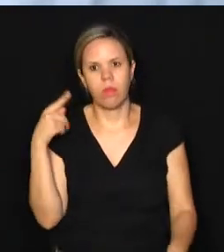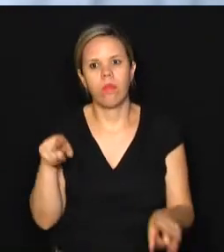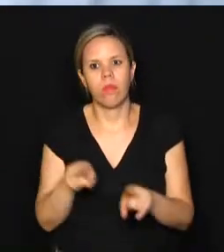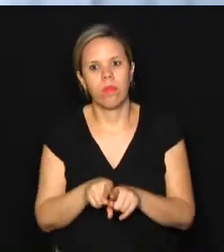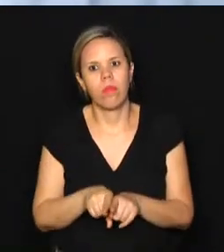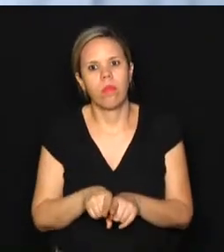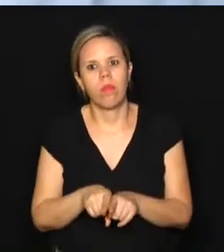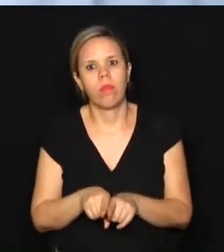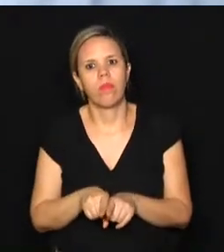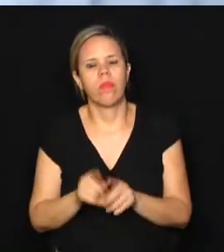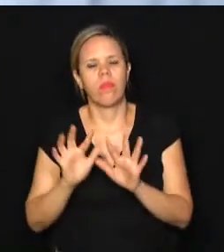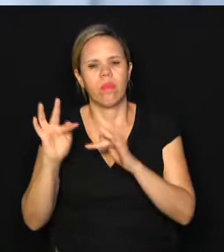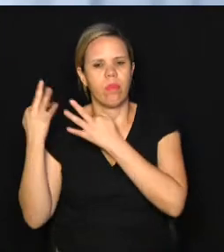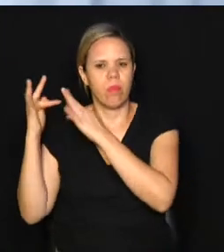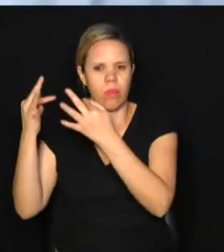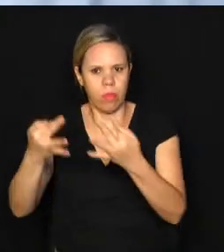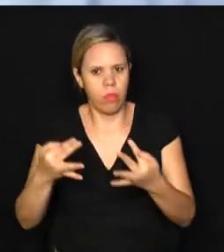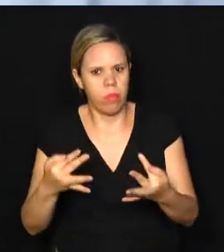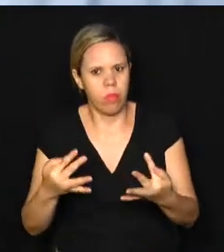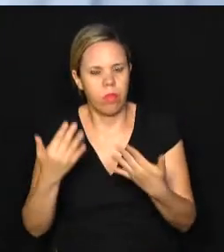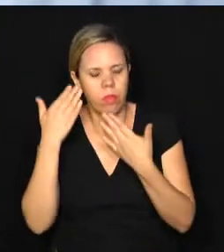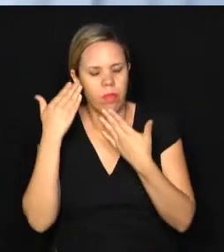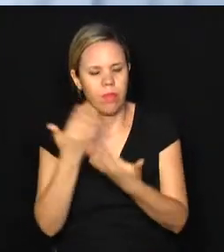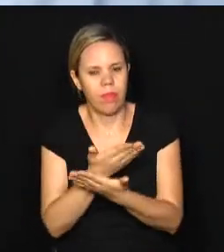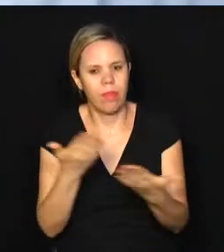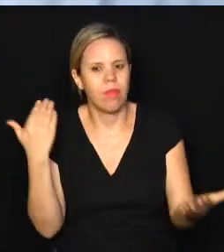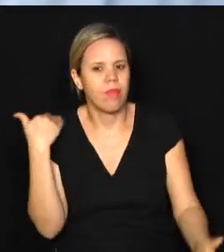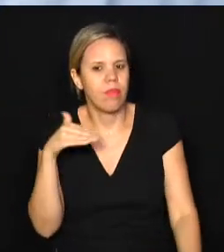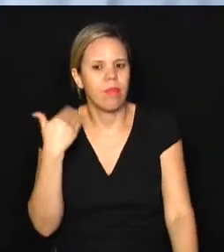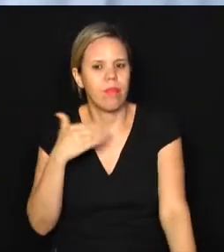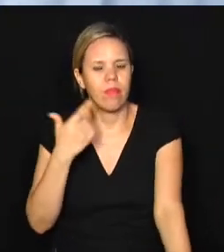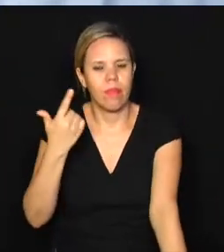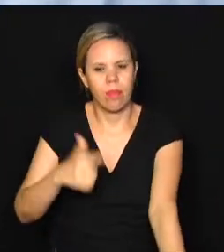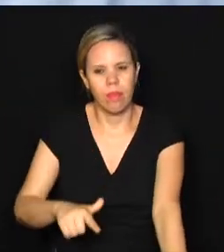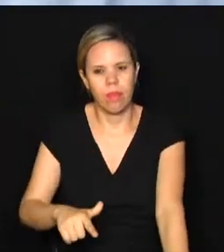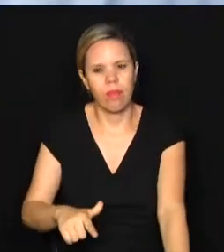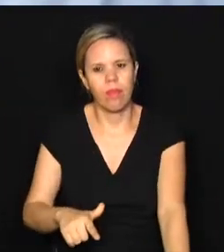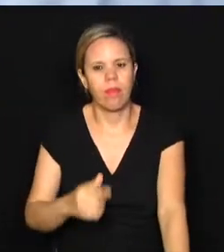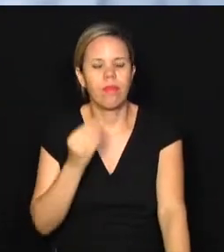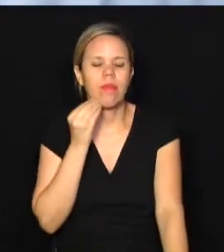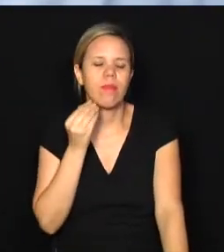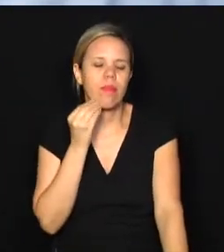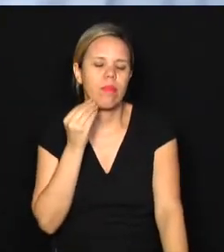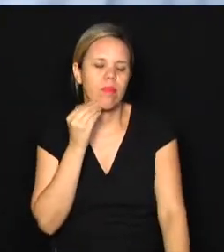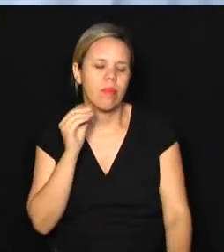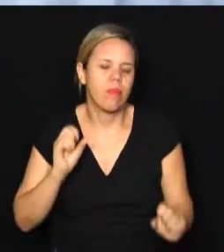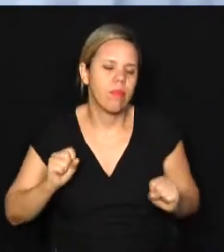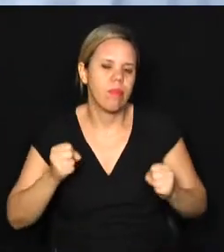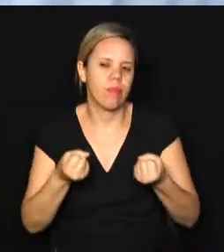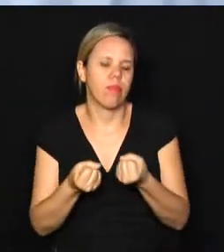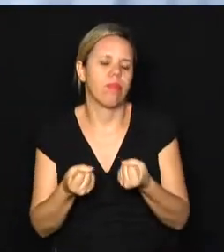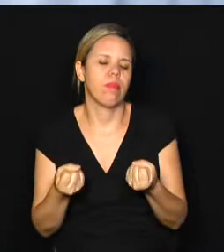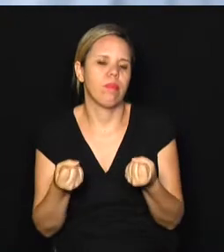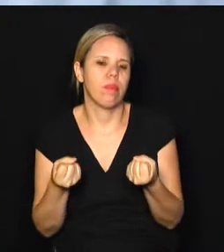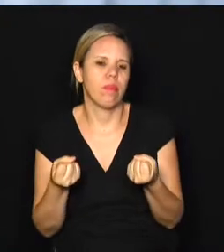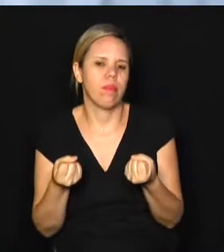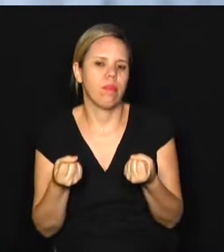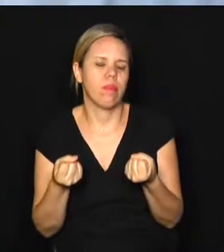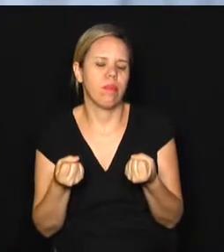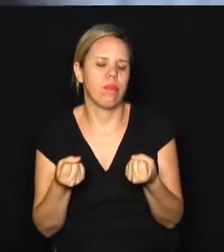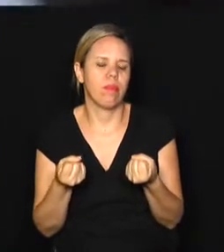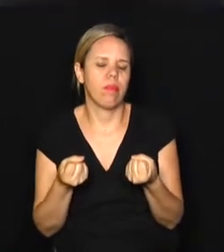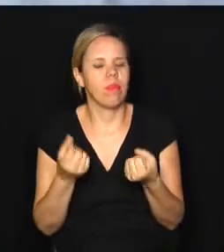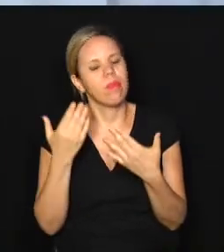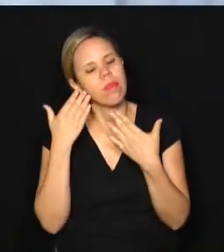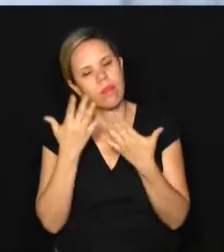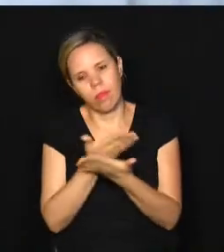questão transgeracional. Muito obrigado, Mariana, mais uma vez, pelo esforço, pelo empenho que você tem colocado nessa questão. Muito